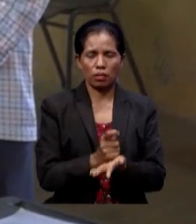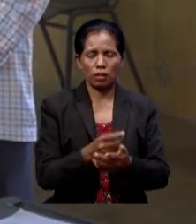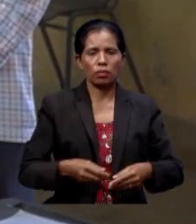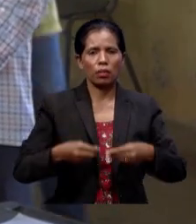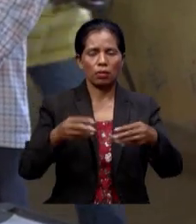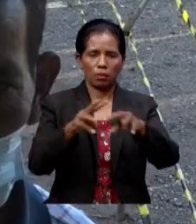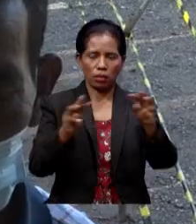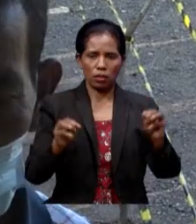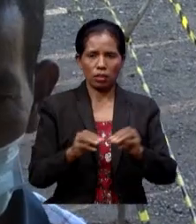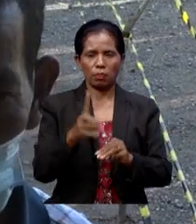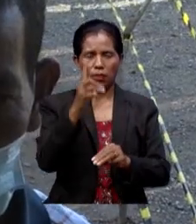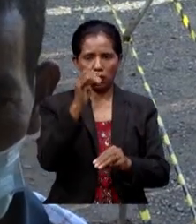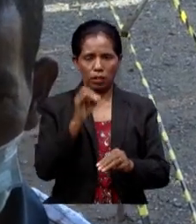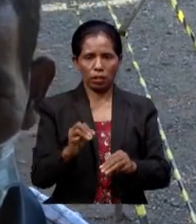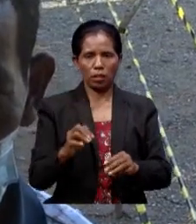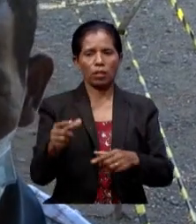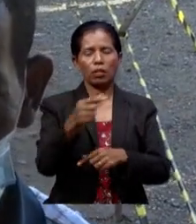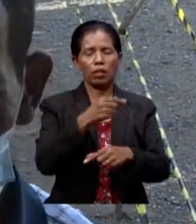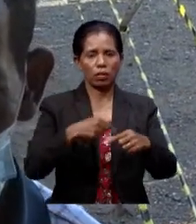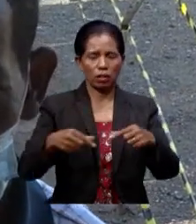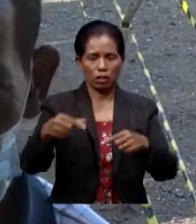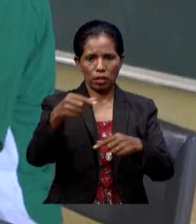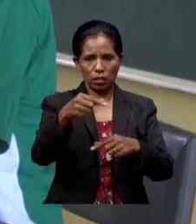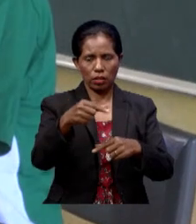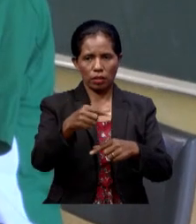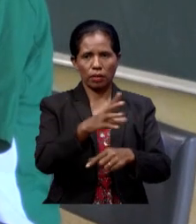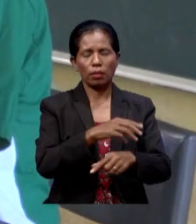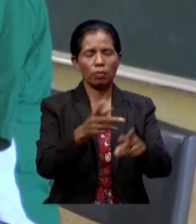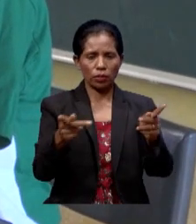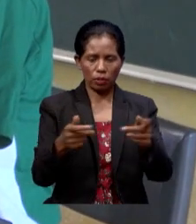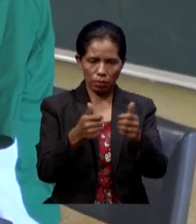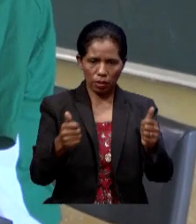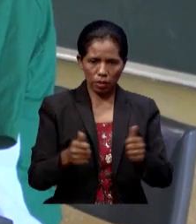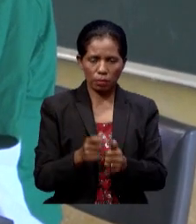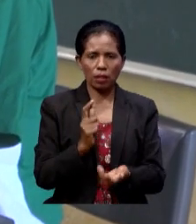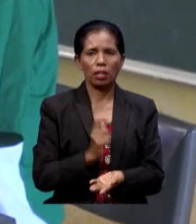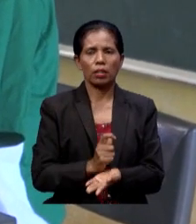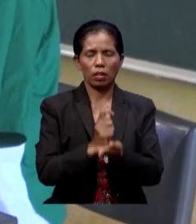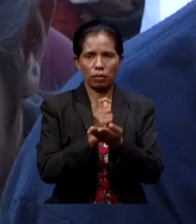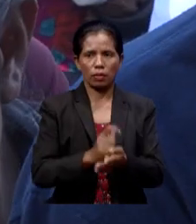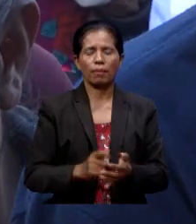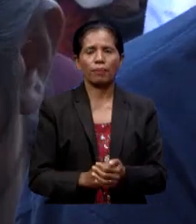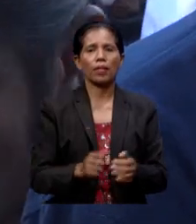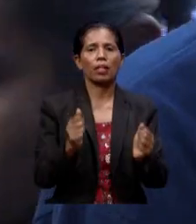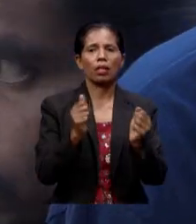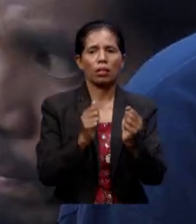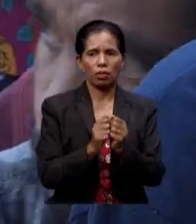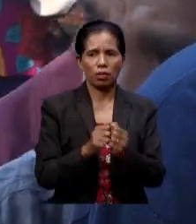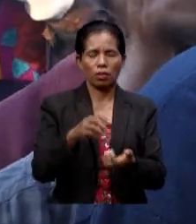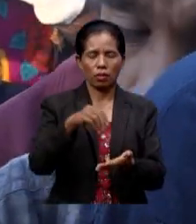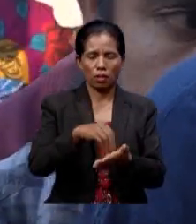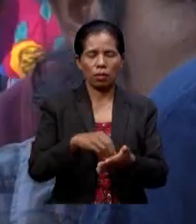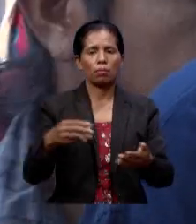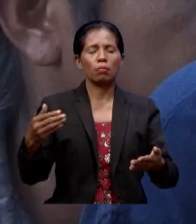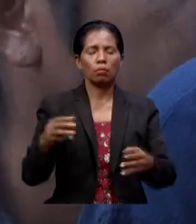dele, unidade geográfica município dele, posto administrativo Atauro e dirap nene suku, mas ho criação de município